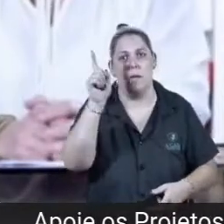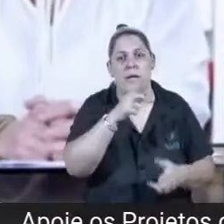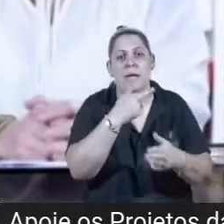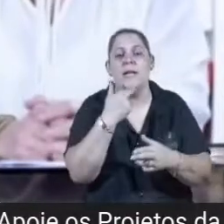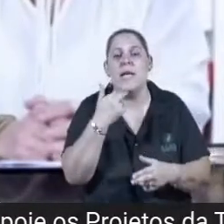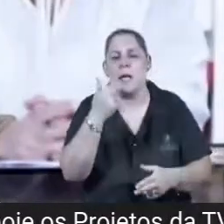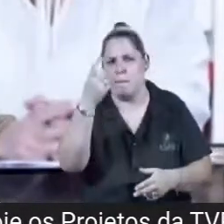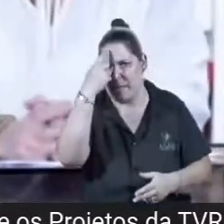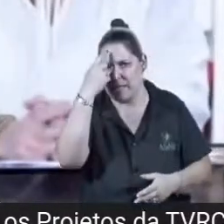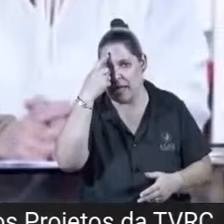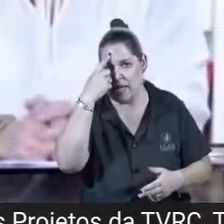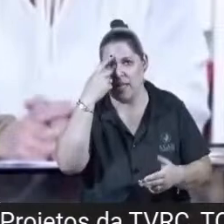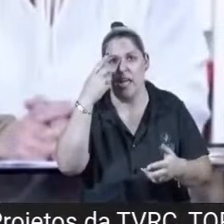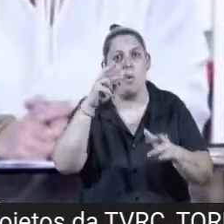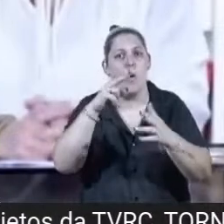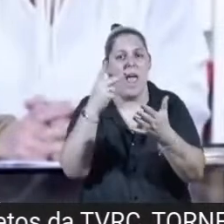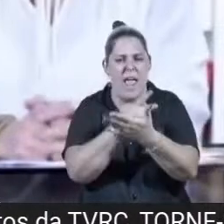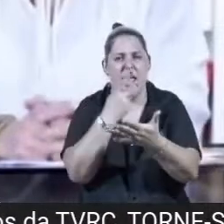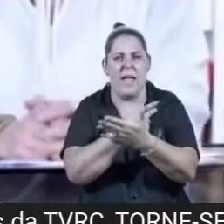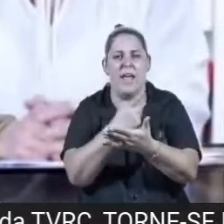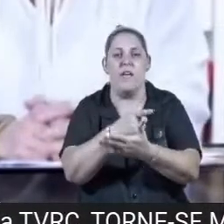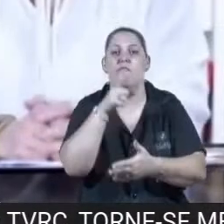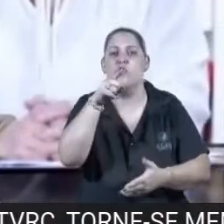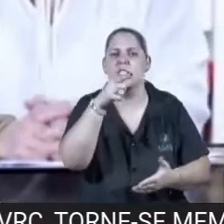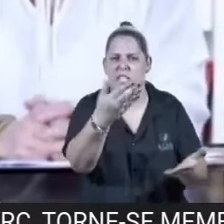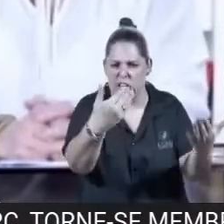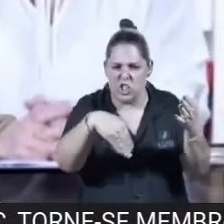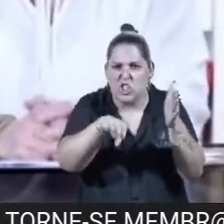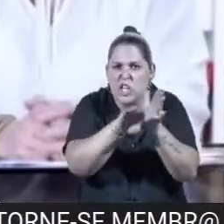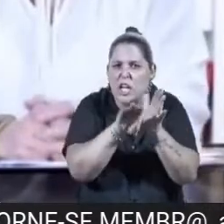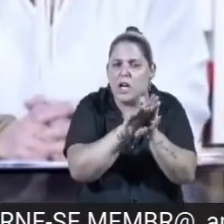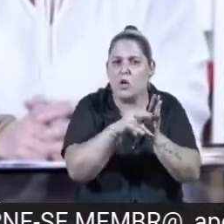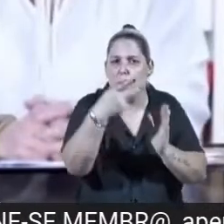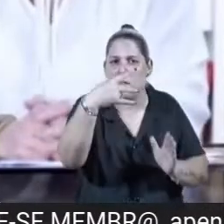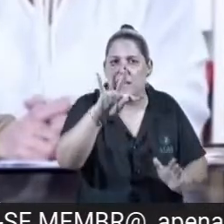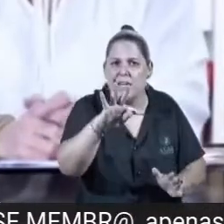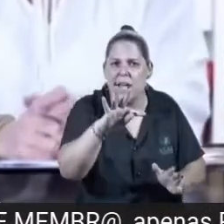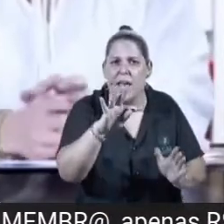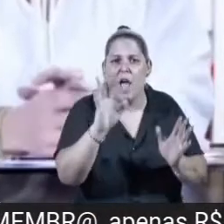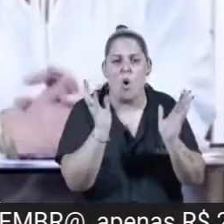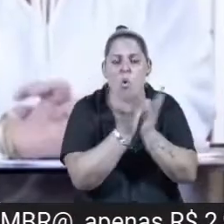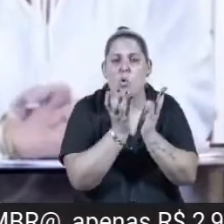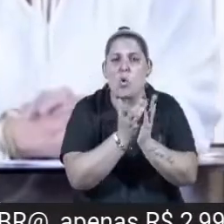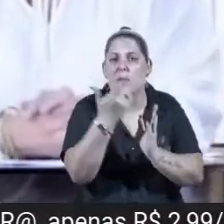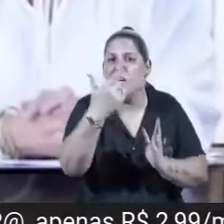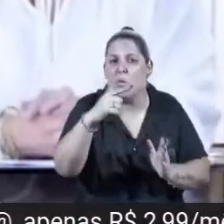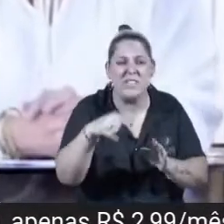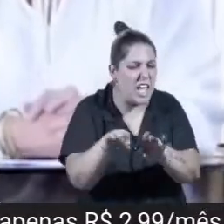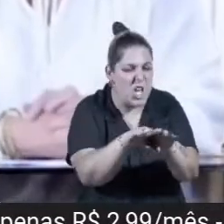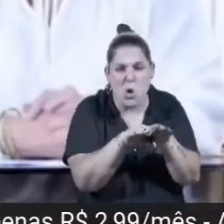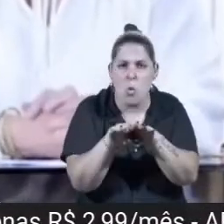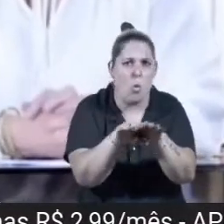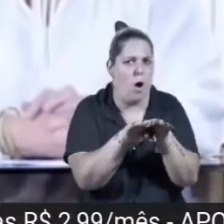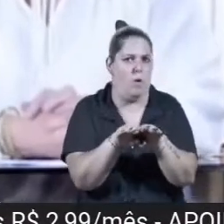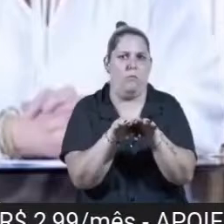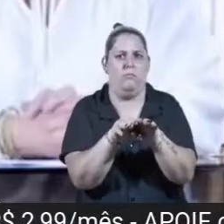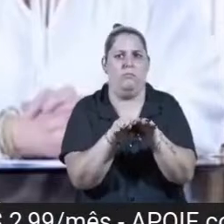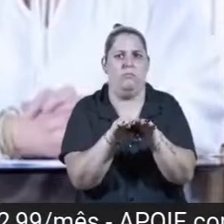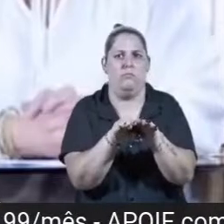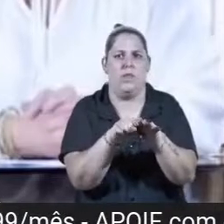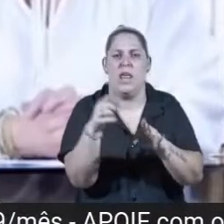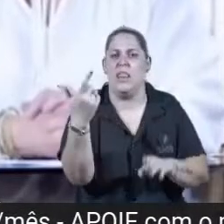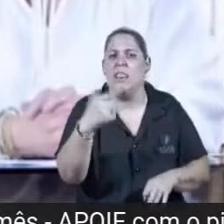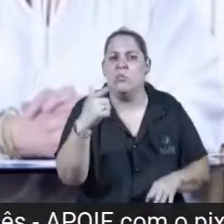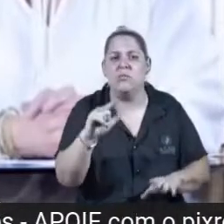está entrando, Contarato, num partido que não tem similar no mundo. Não tem partido mais plural. Não